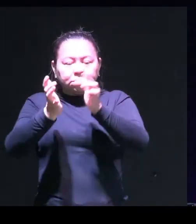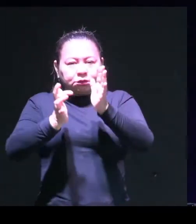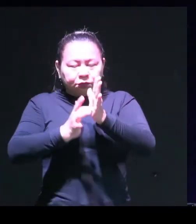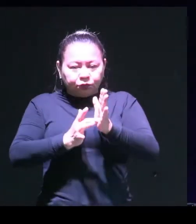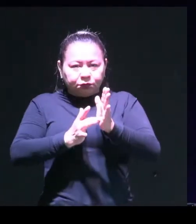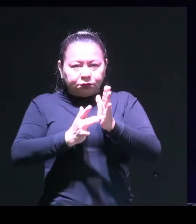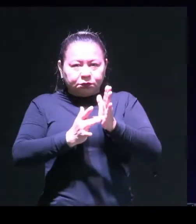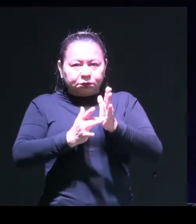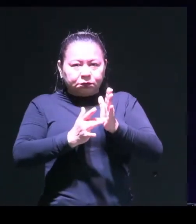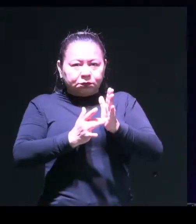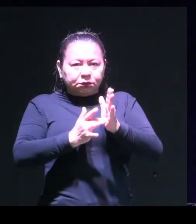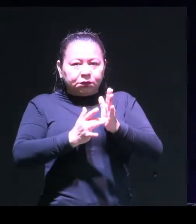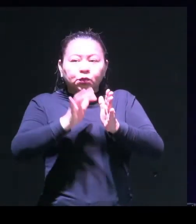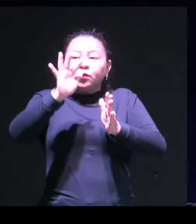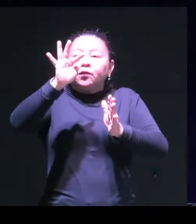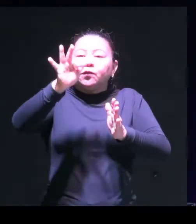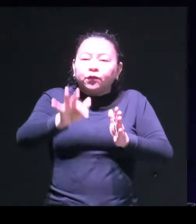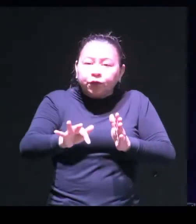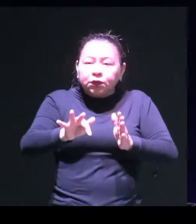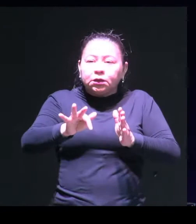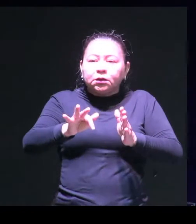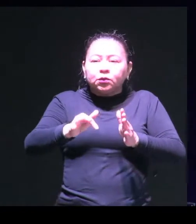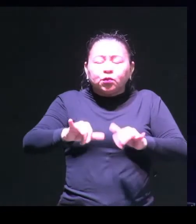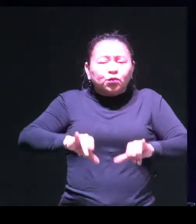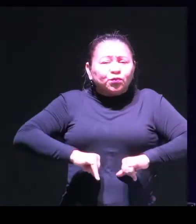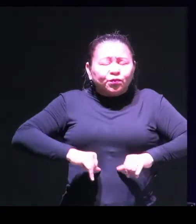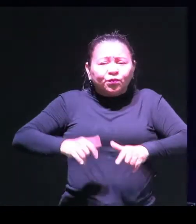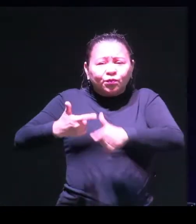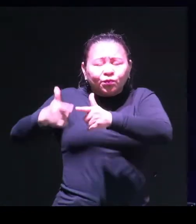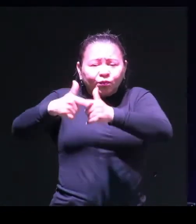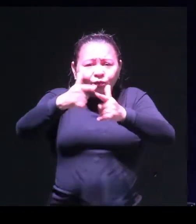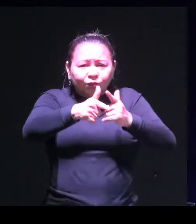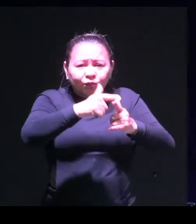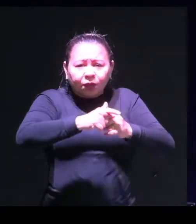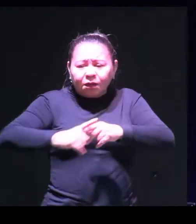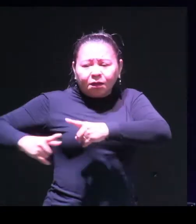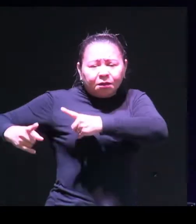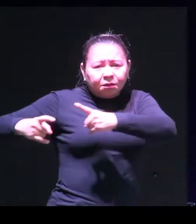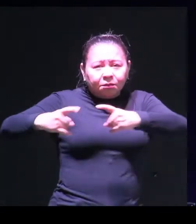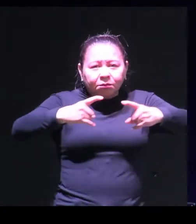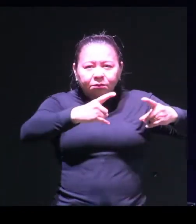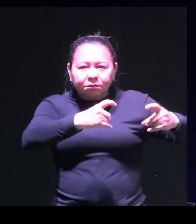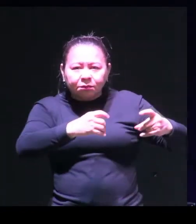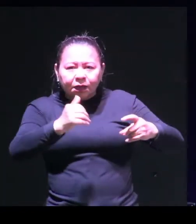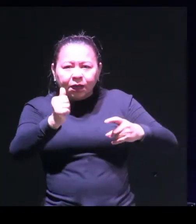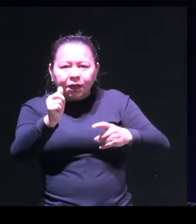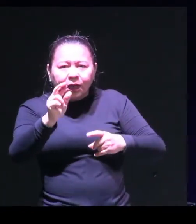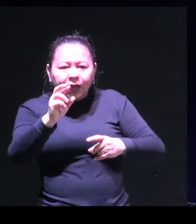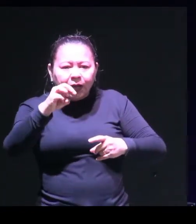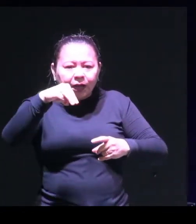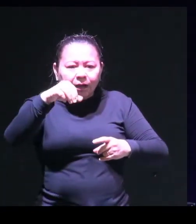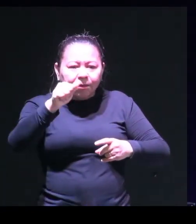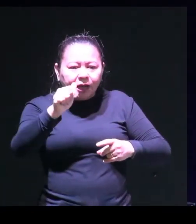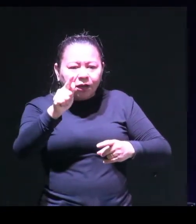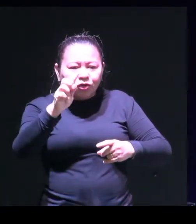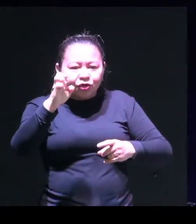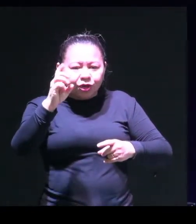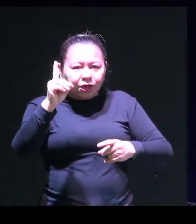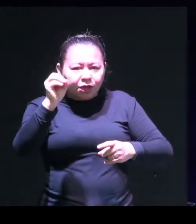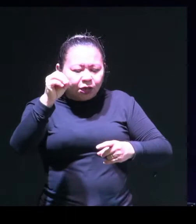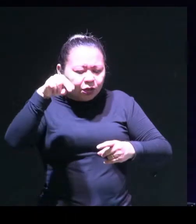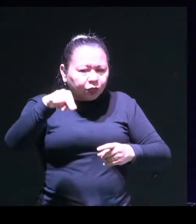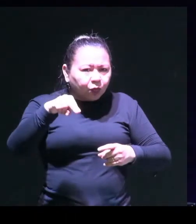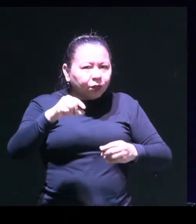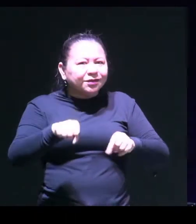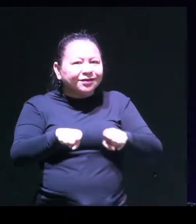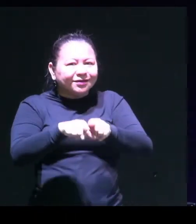Cristo no fim da grande tribulação, em meio à terrível batalha do Armagedon. Uma batalha que vai ser travada no Vale